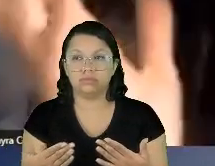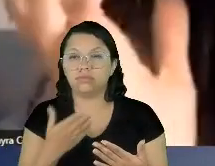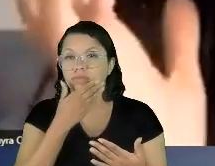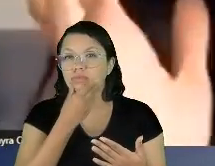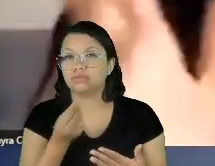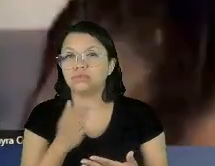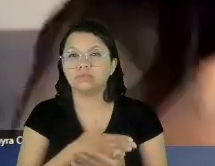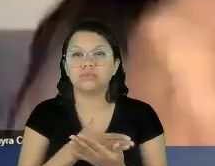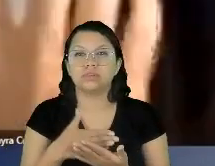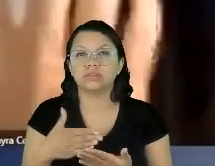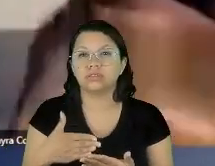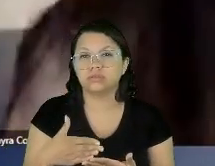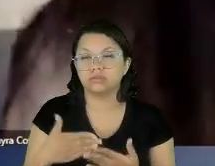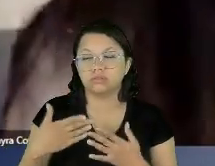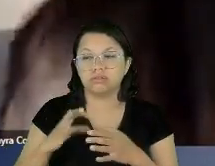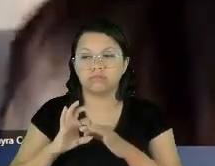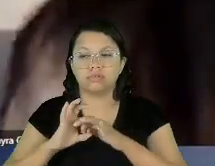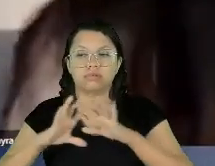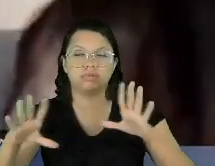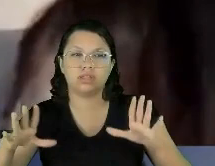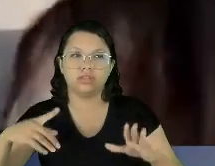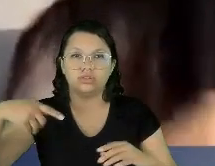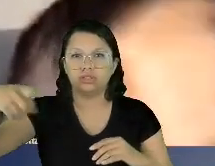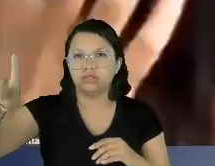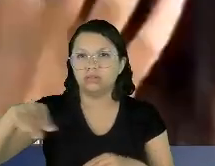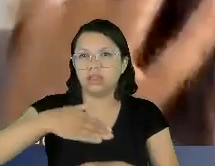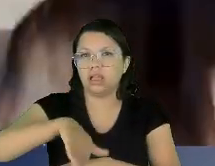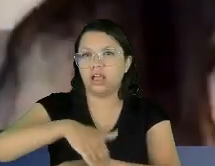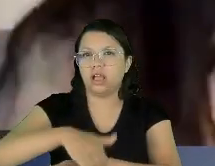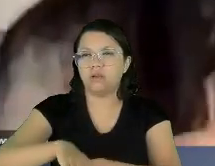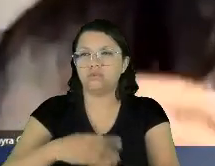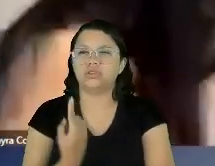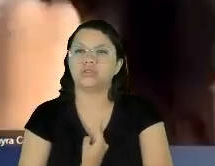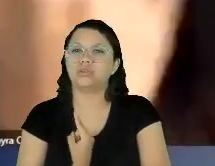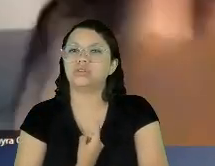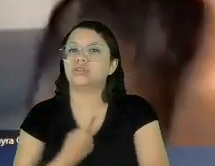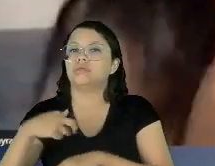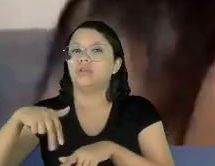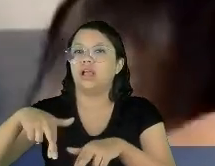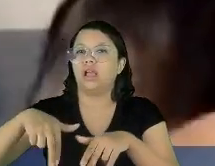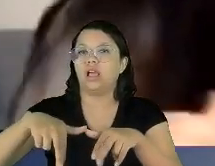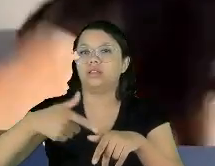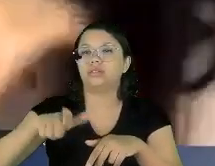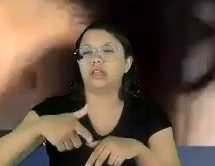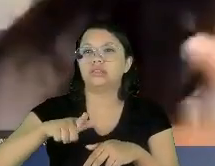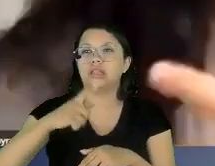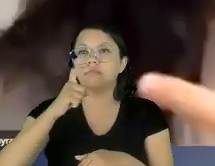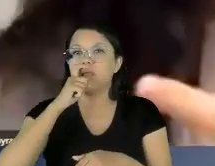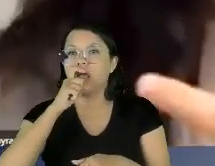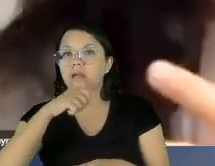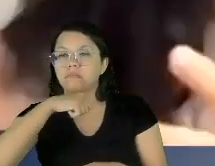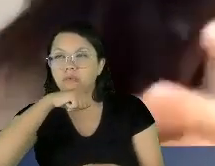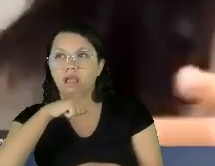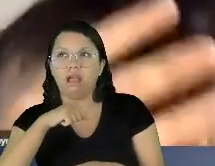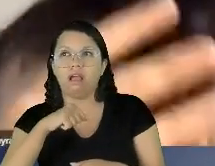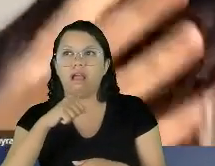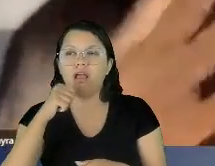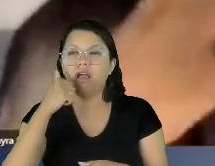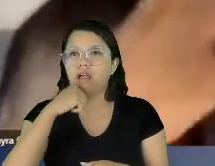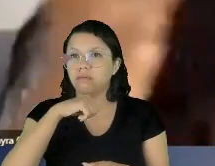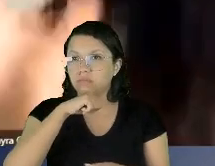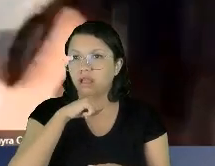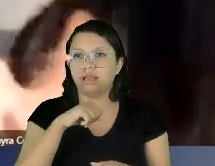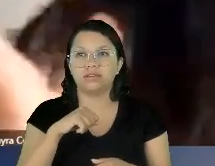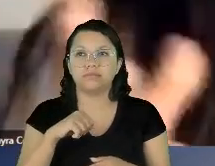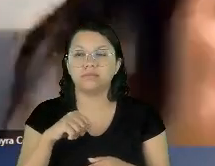justamente quando os meninos estão começando a ganhar essa liberdade de ir para a rua sozinhos, de andar sem os pais,